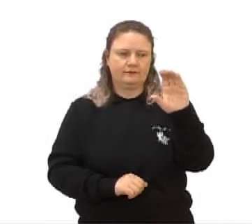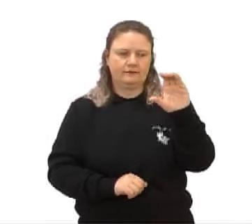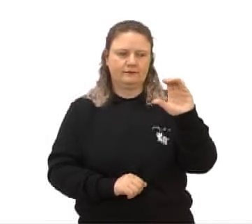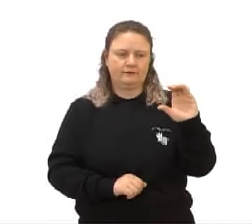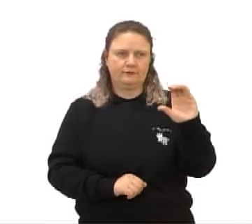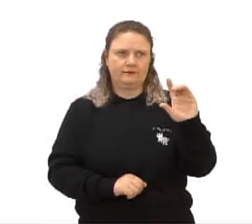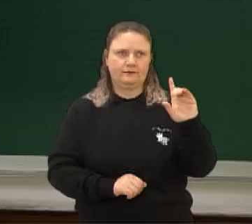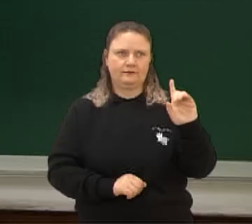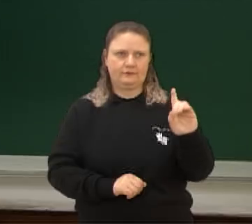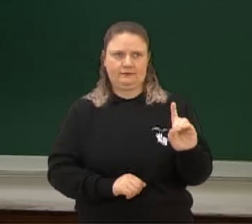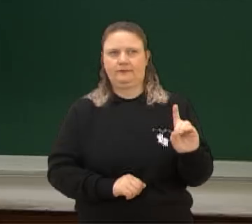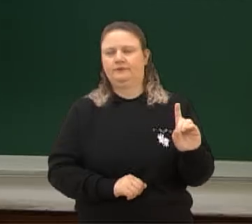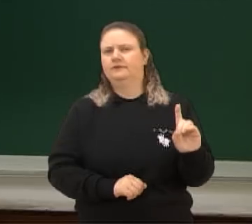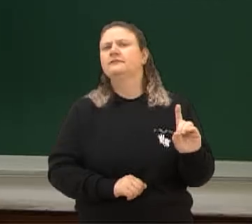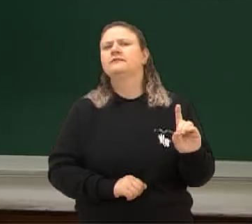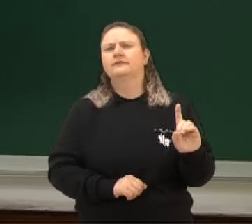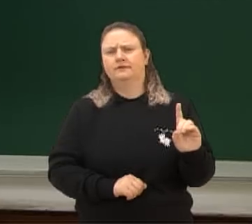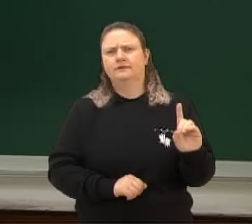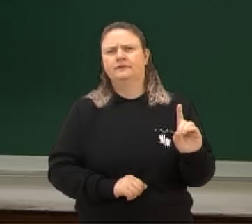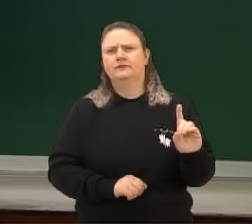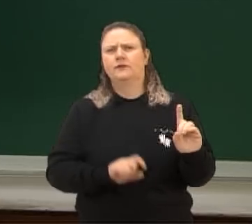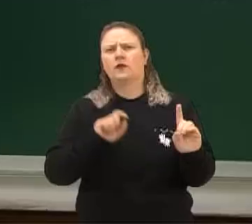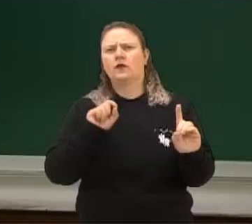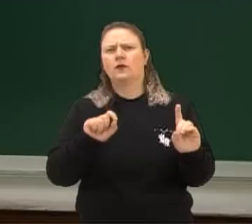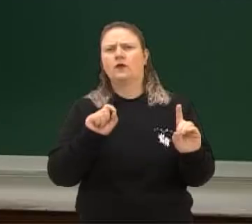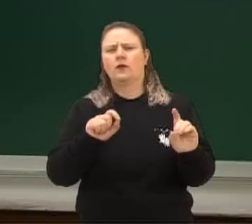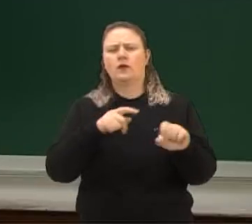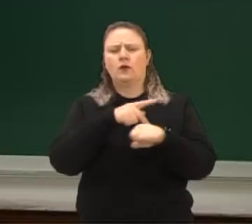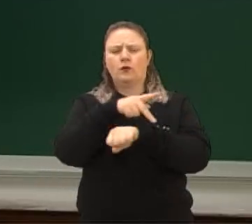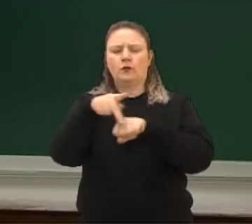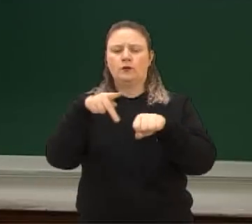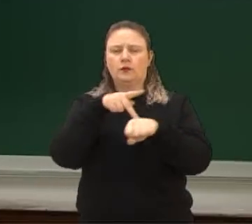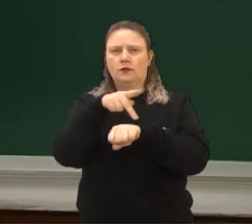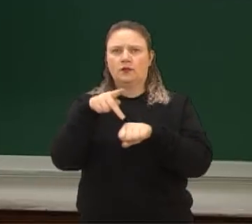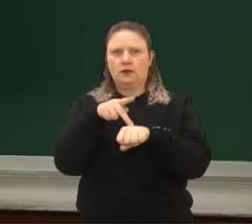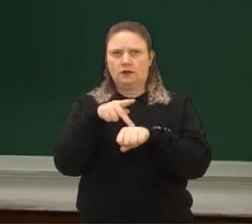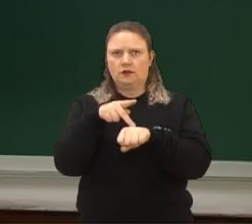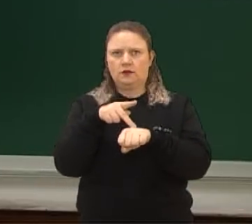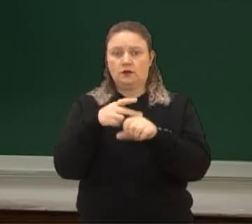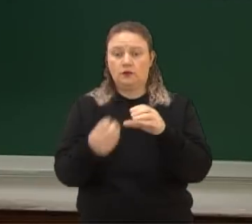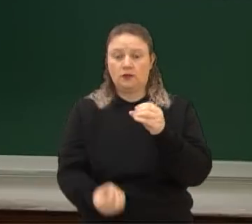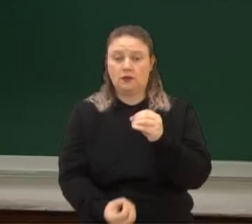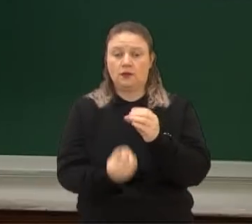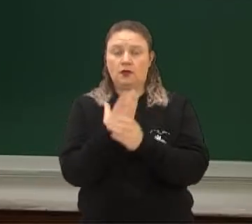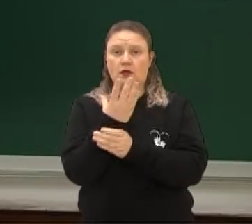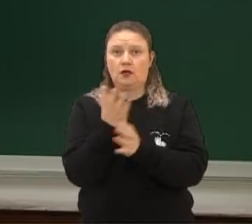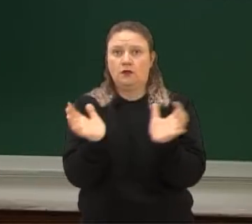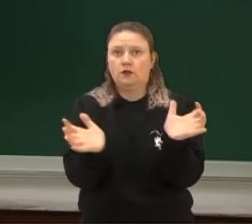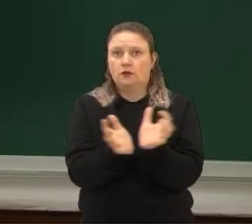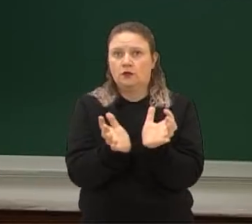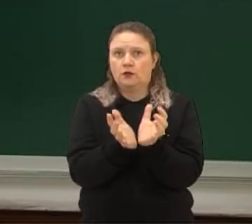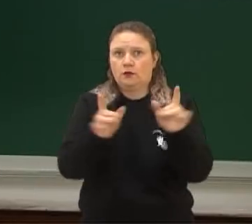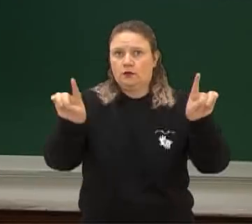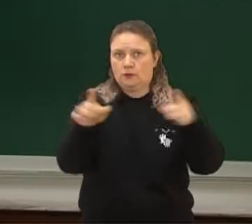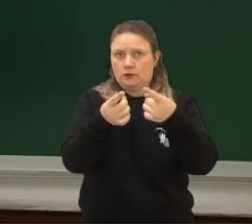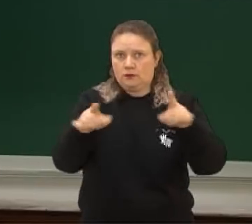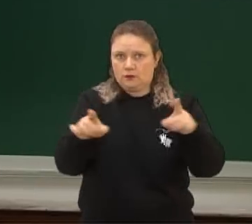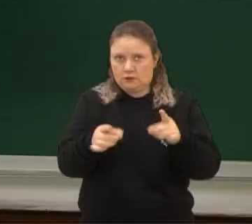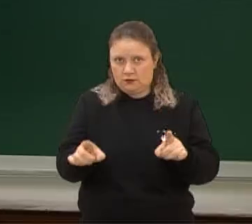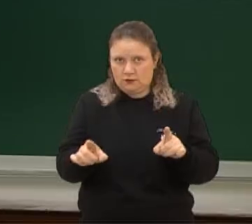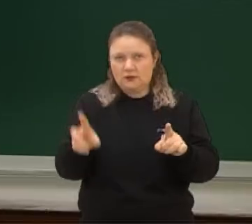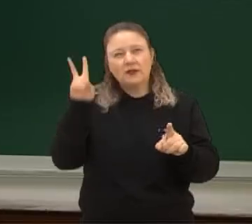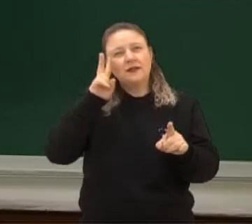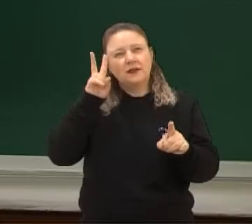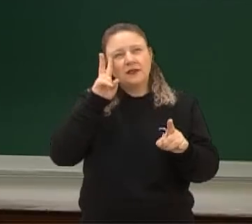a British band. Então, qual é a nacionalidade dessa banda? Lembra? Eu mostrei para vocês lá no texto que nós estudamos